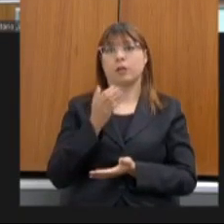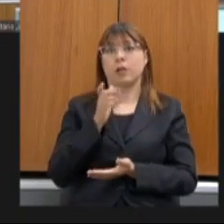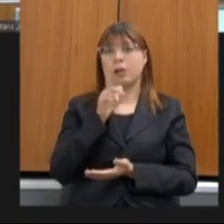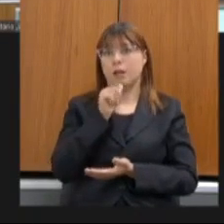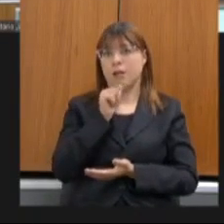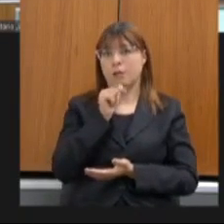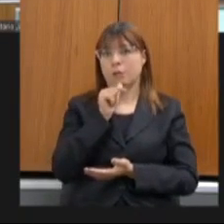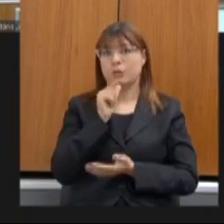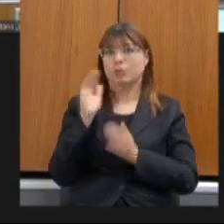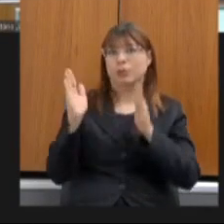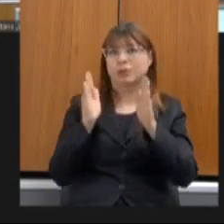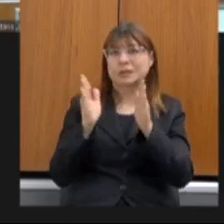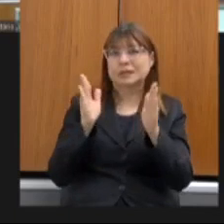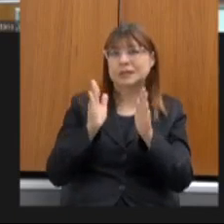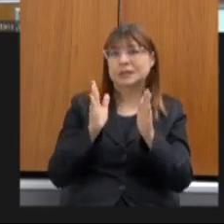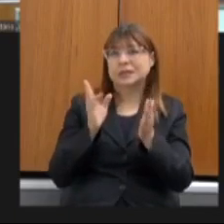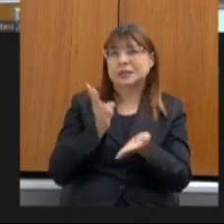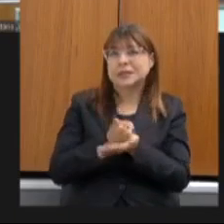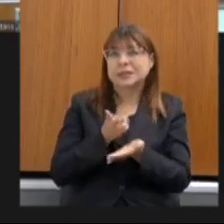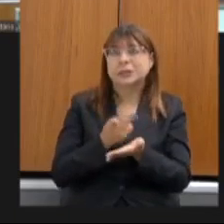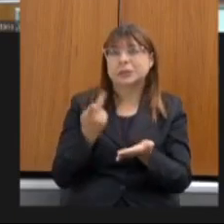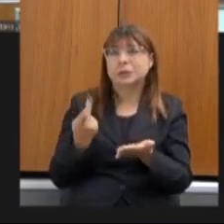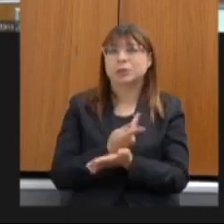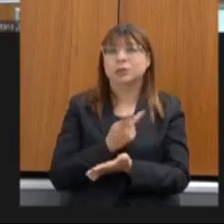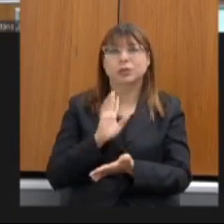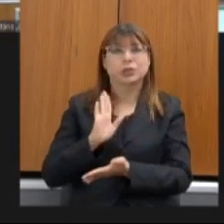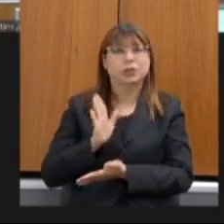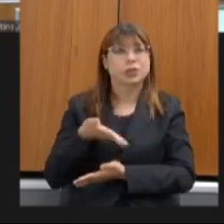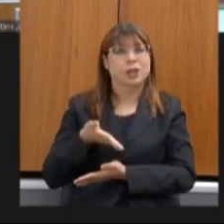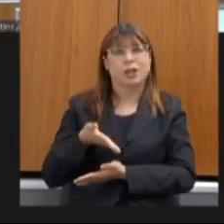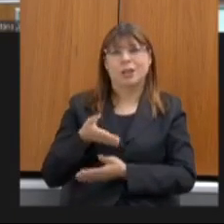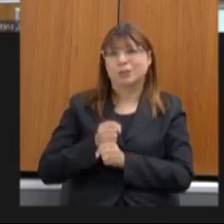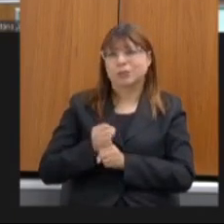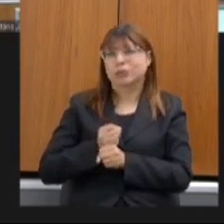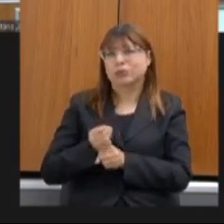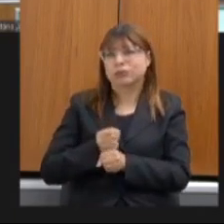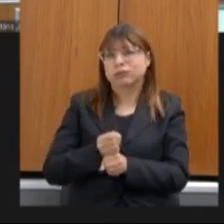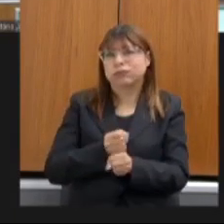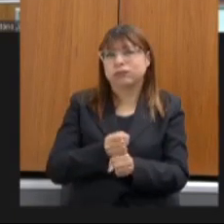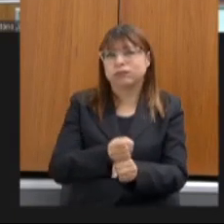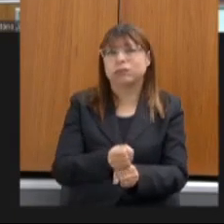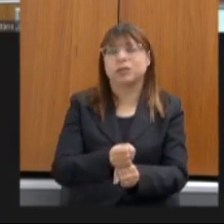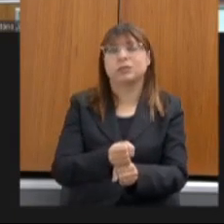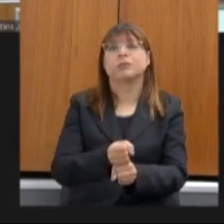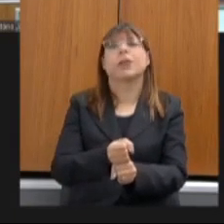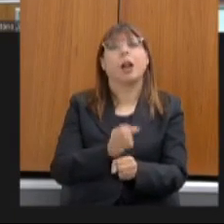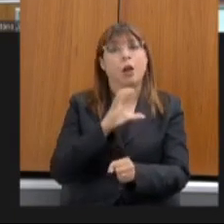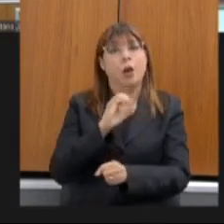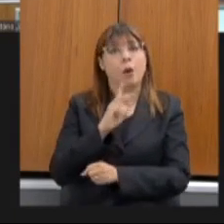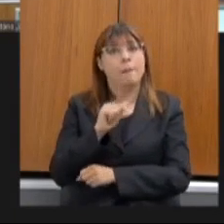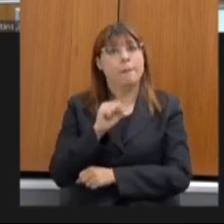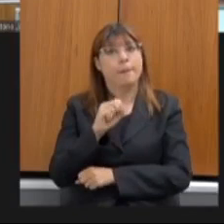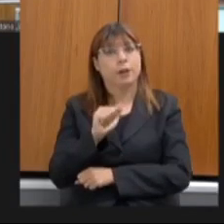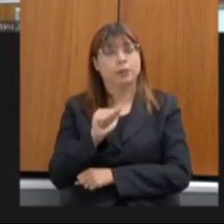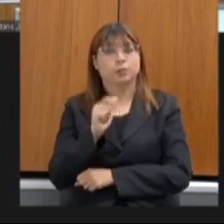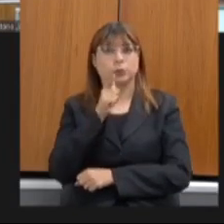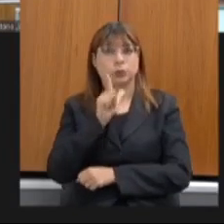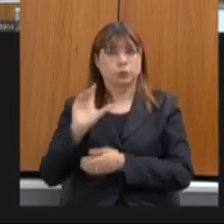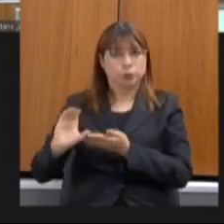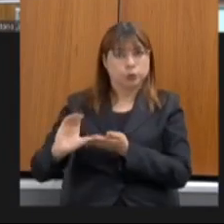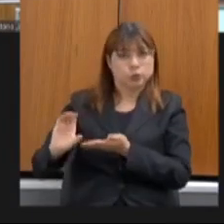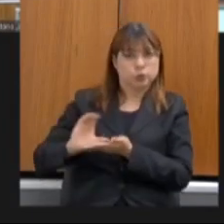um problema é que acontece há décadas e a COPASA por meio de uma linha de crédito